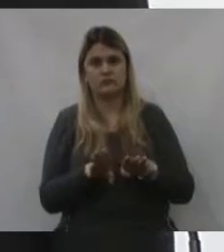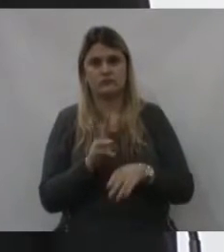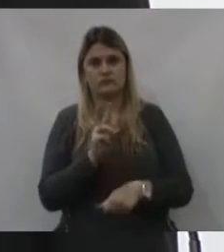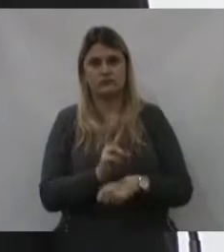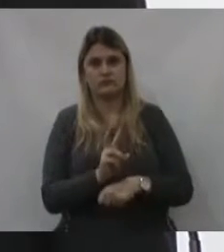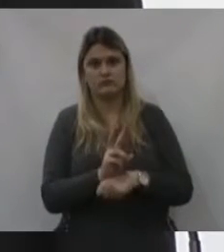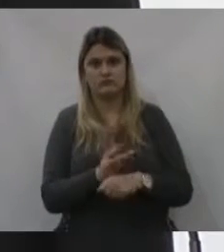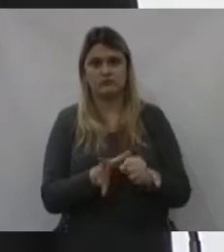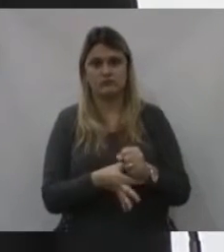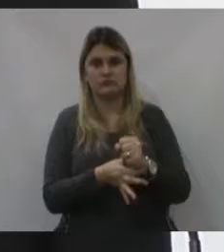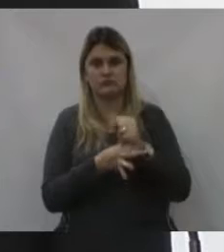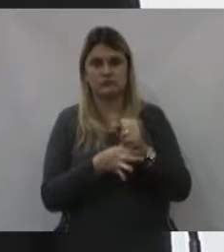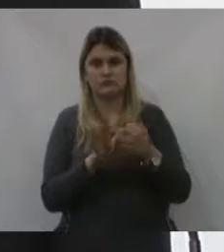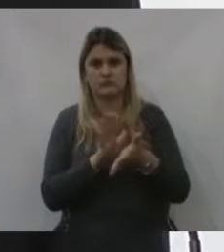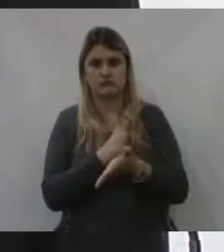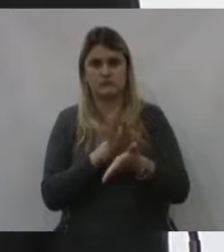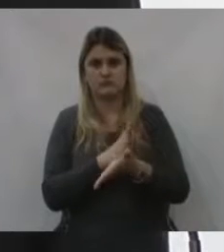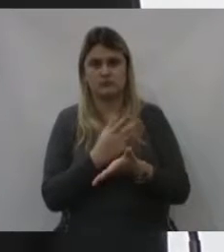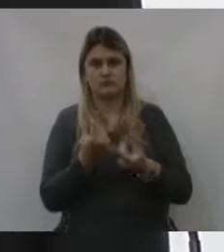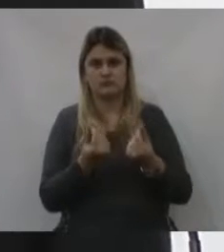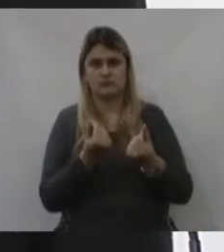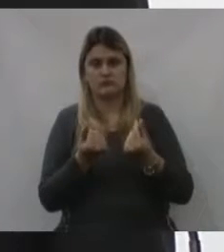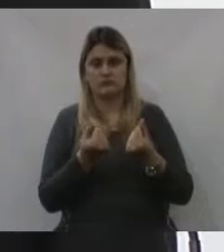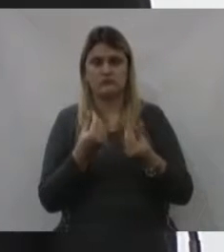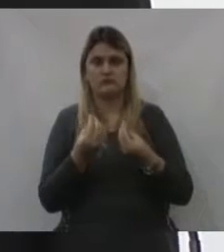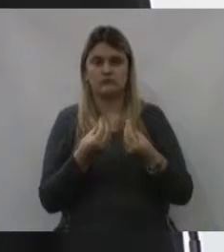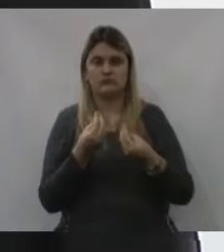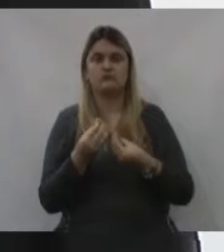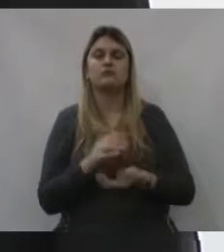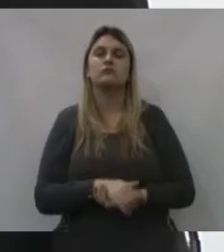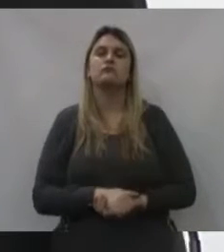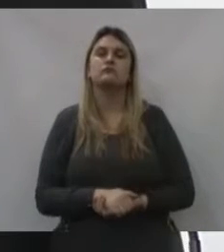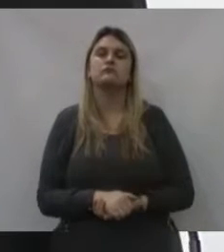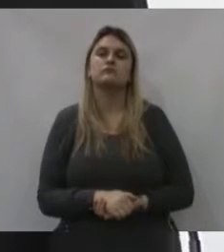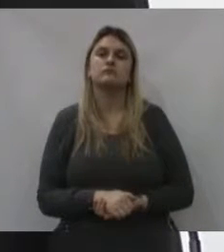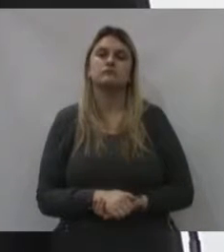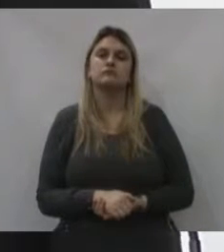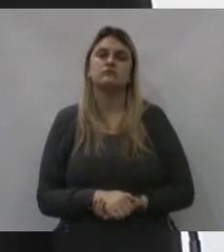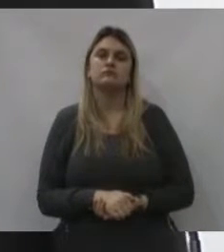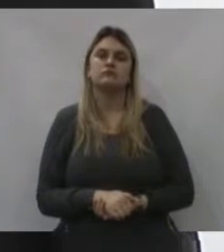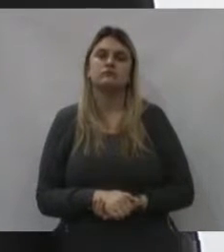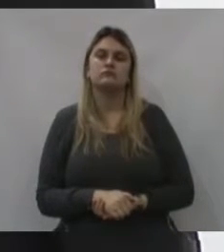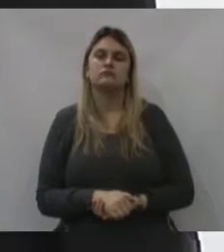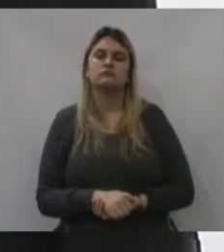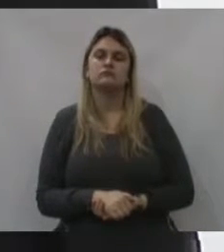gestão, de controle, né, de todo esse processo.